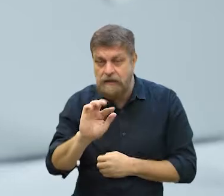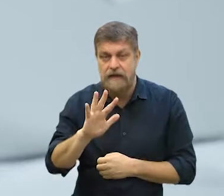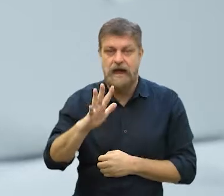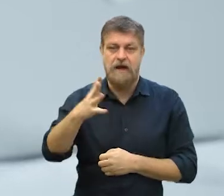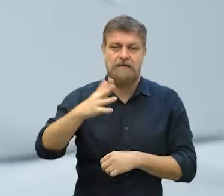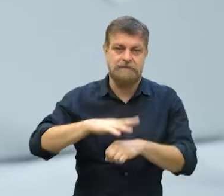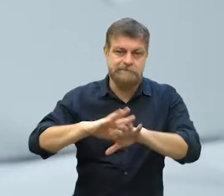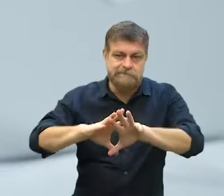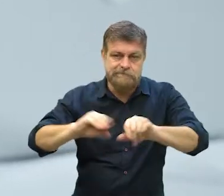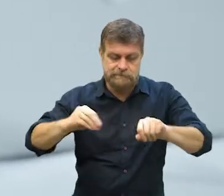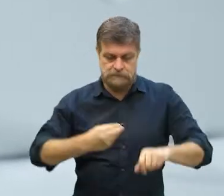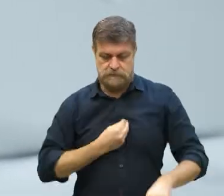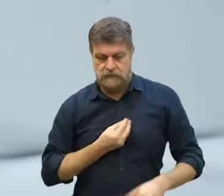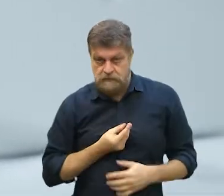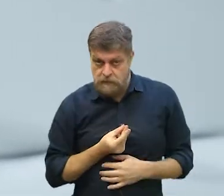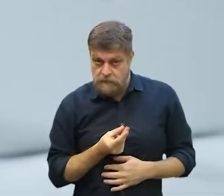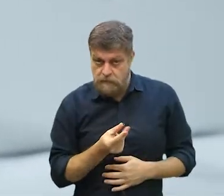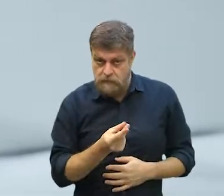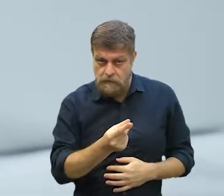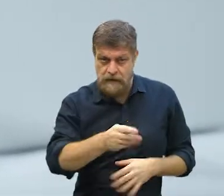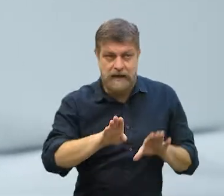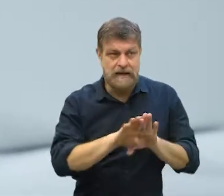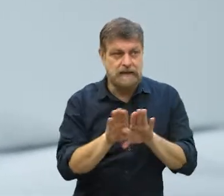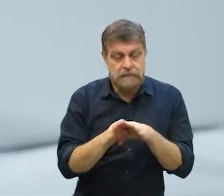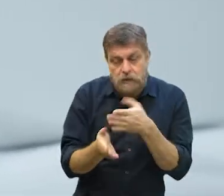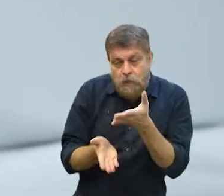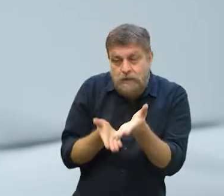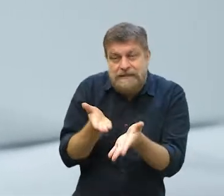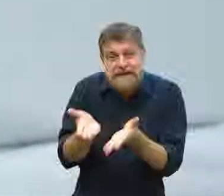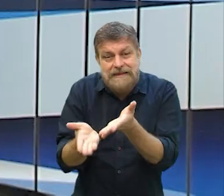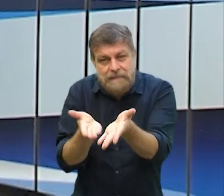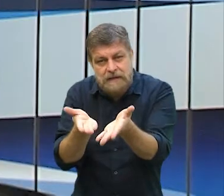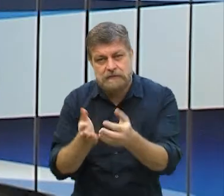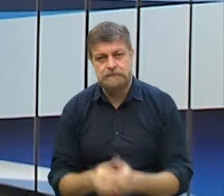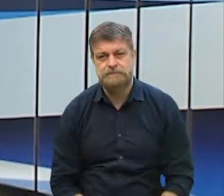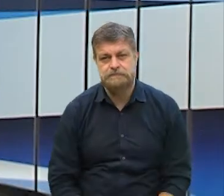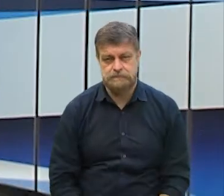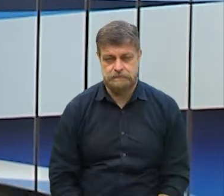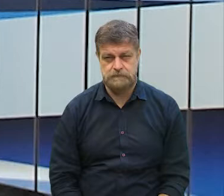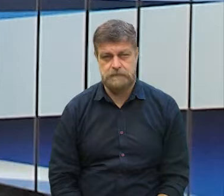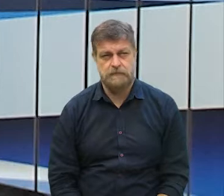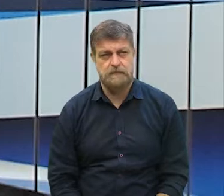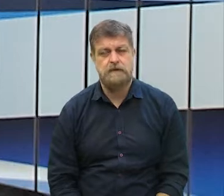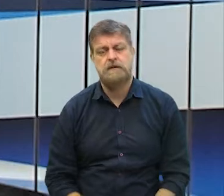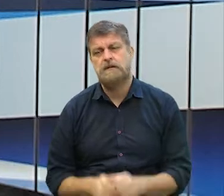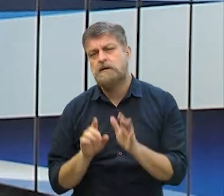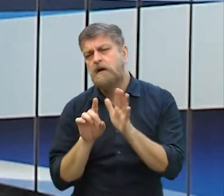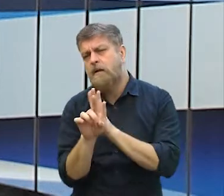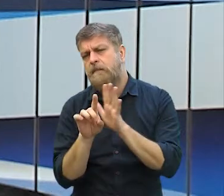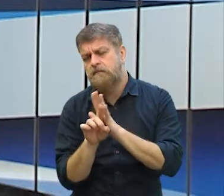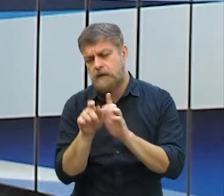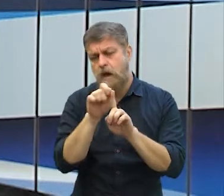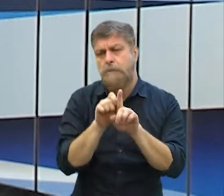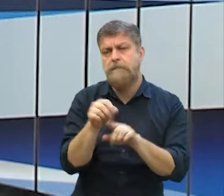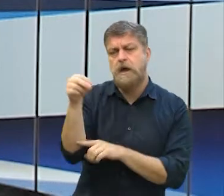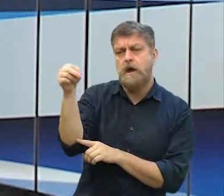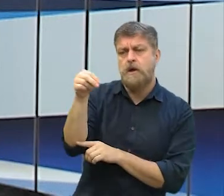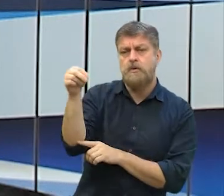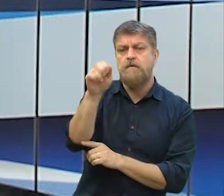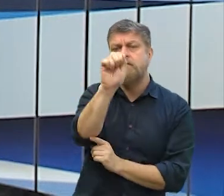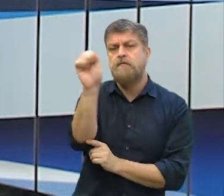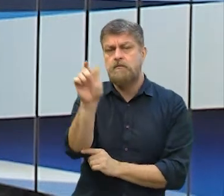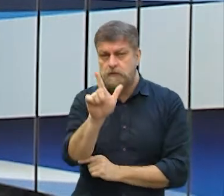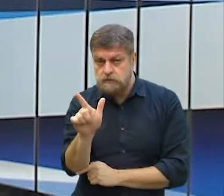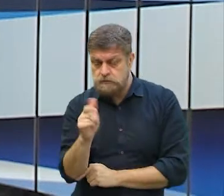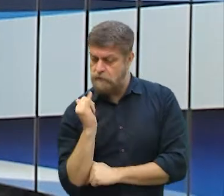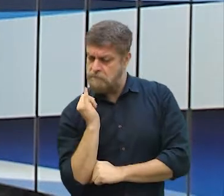realmente impacta muito na sobrevida, no tratamento final dessa pessoa. Sem dúvidas. Alexandre, neste mês de Novembro